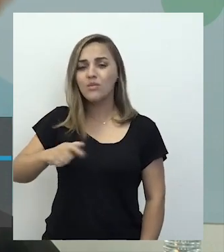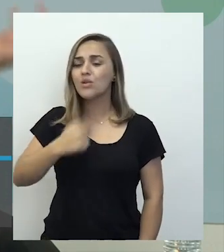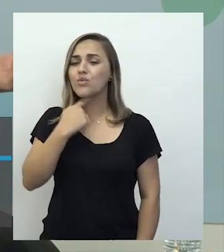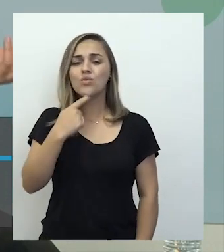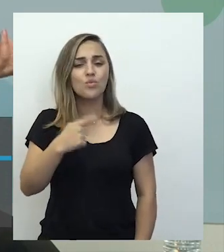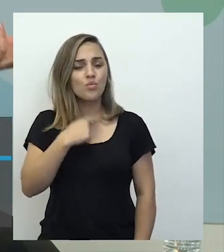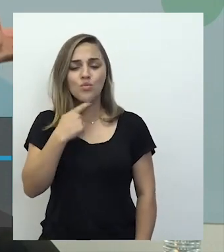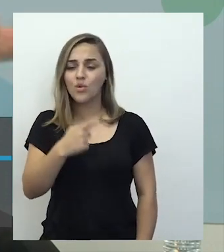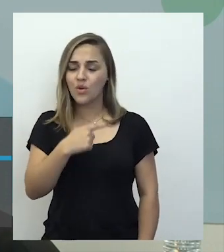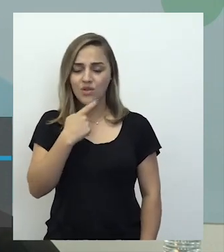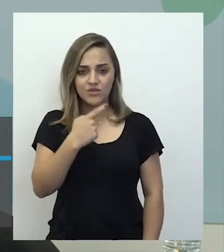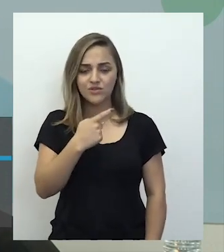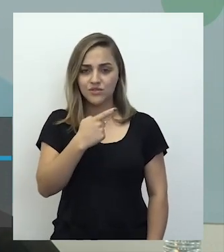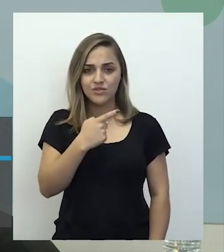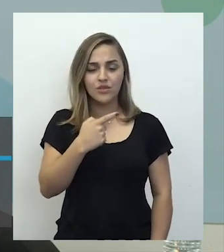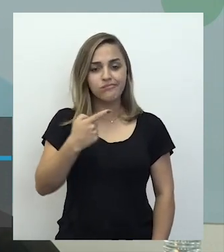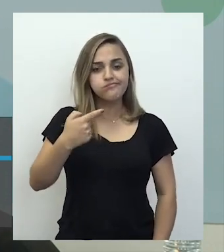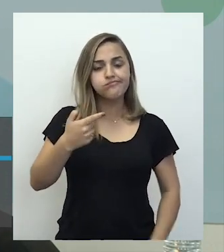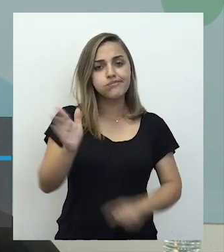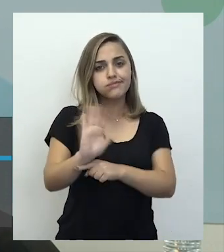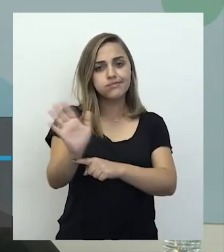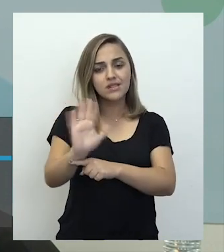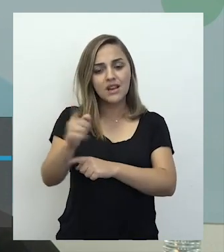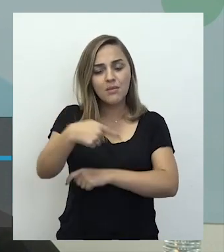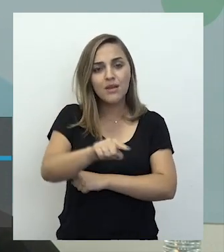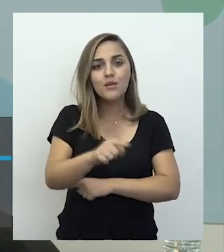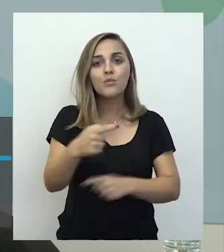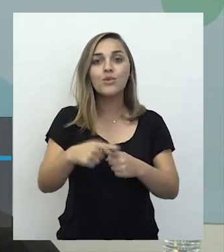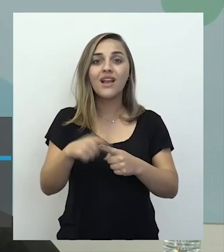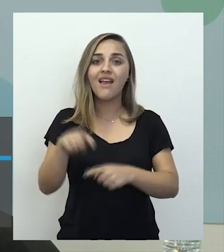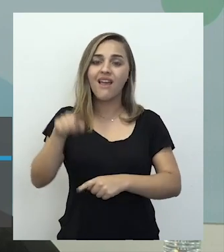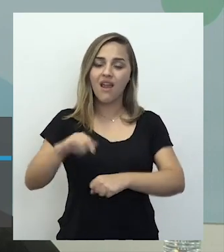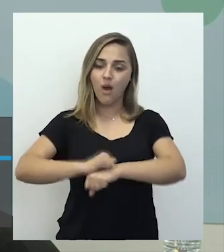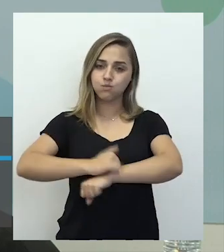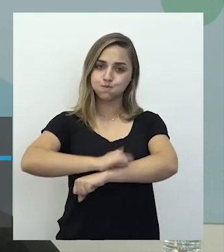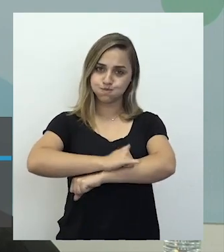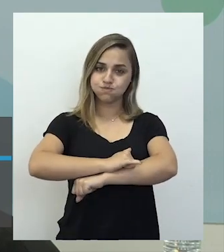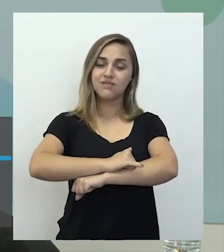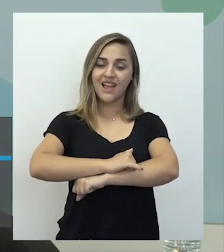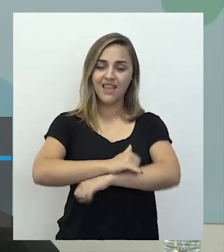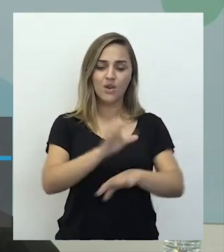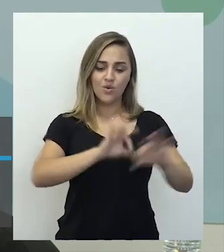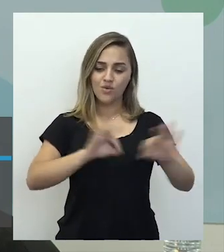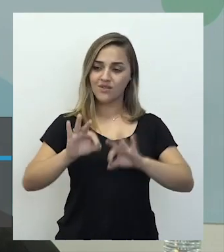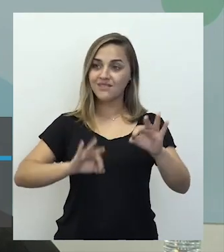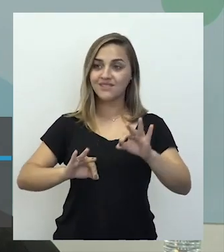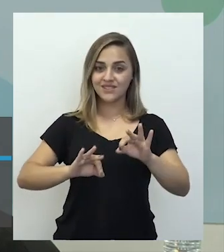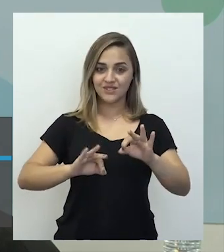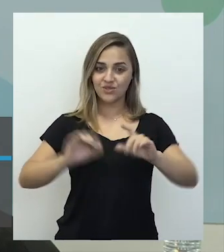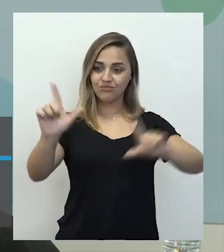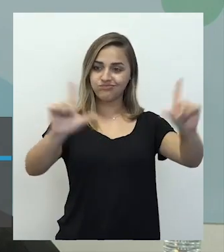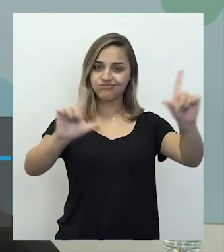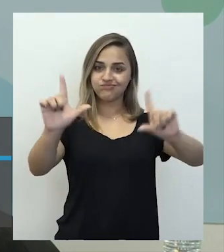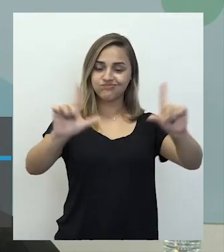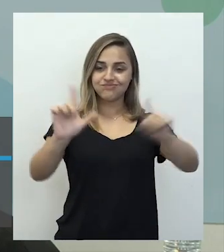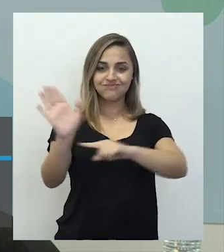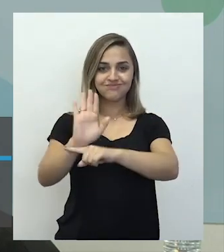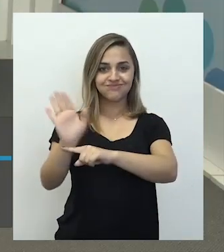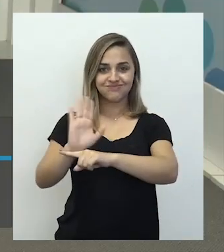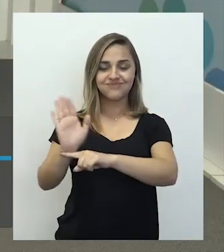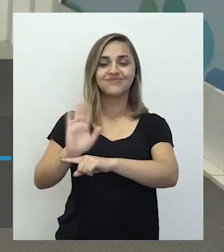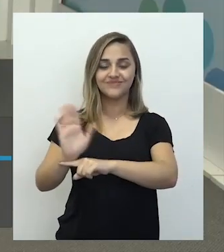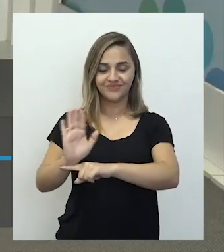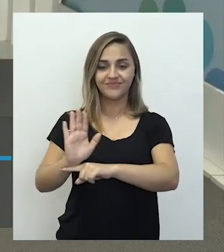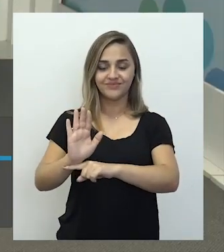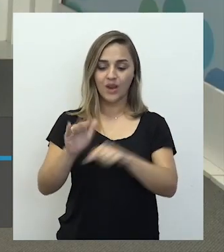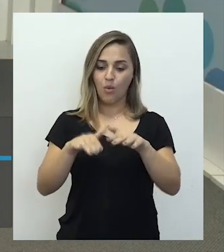ele montou toda essa estrutura para que a mãe dele pudesse assistir filme, certo? Então, foi criada por um magnata Peraí, em Nova então, Jersey. O magnata,